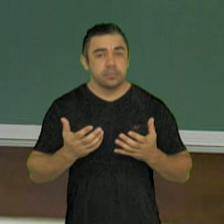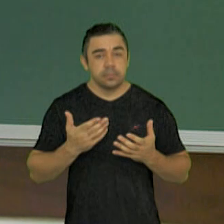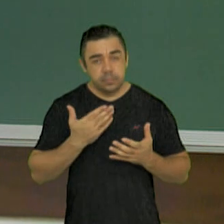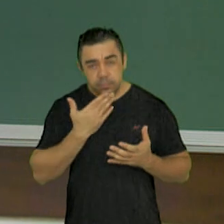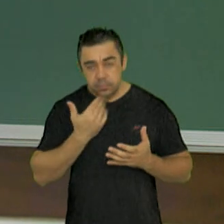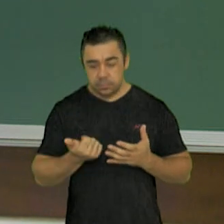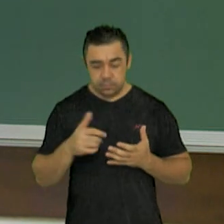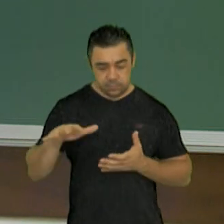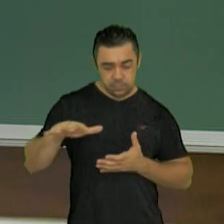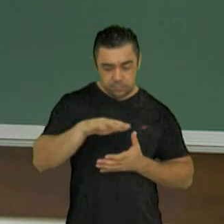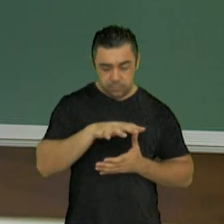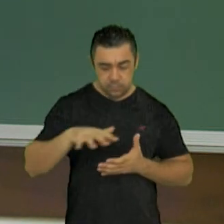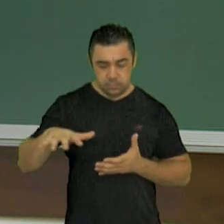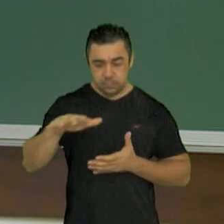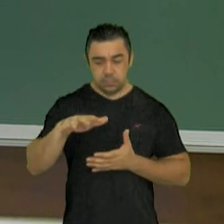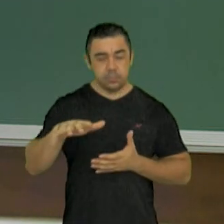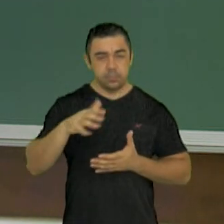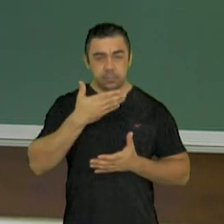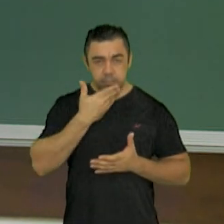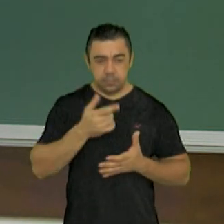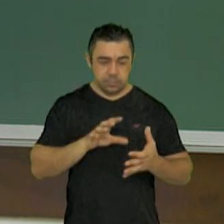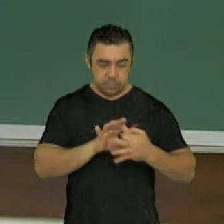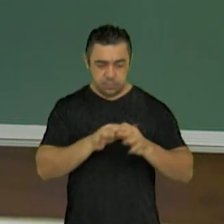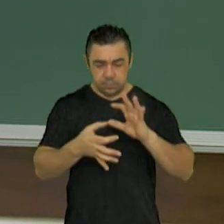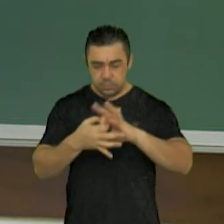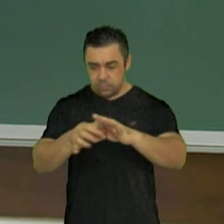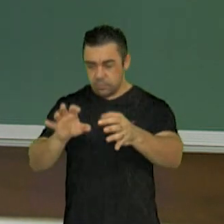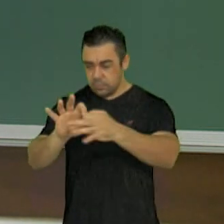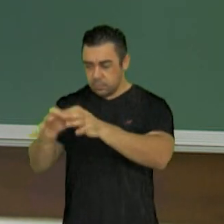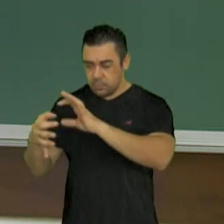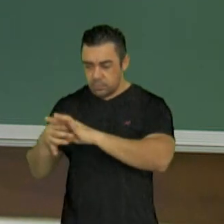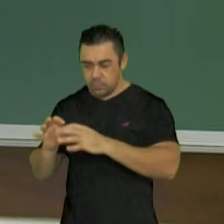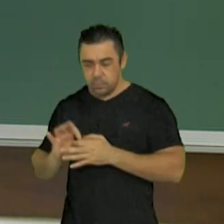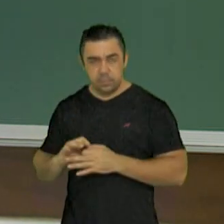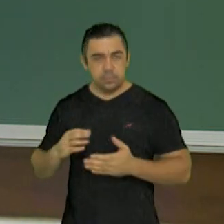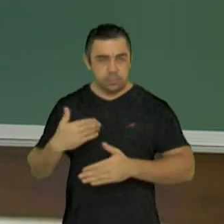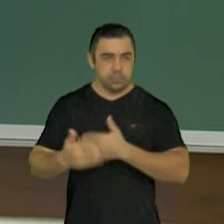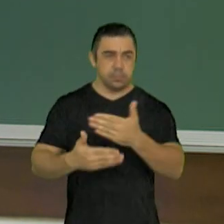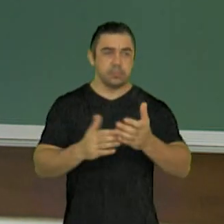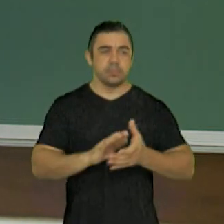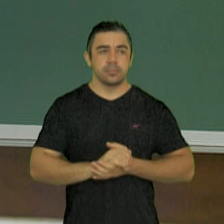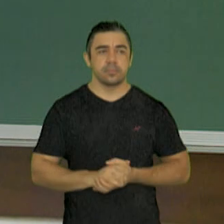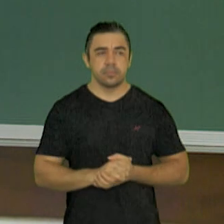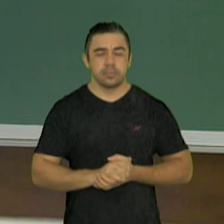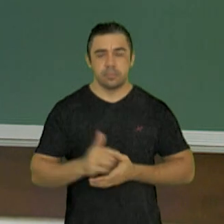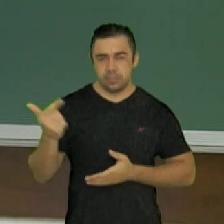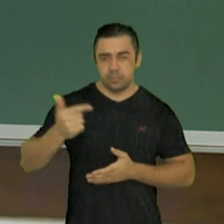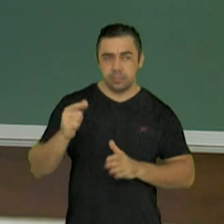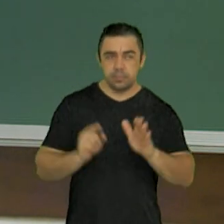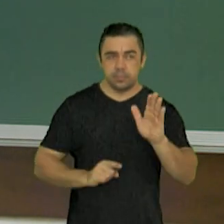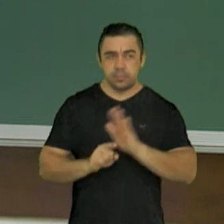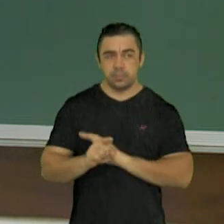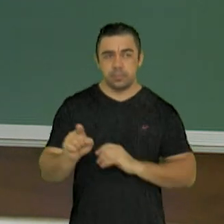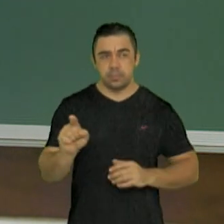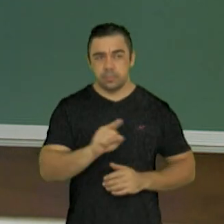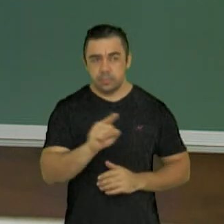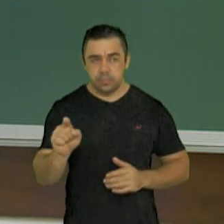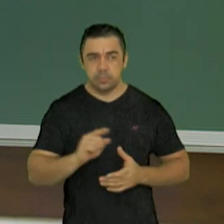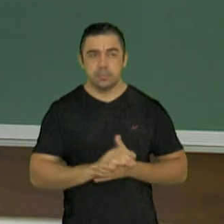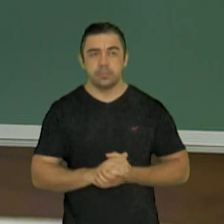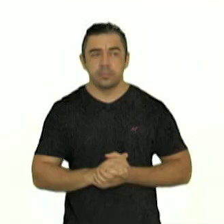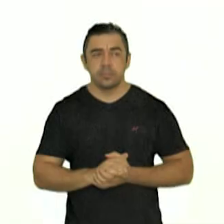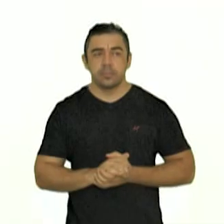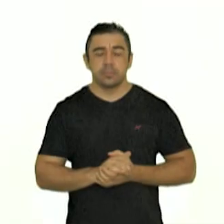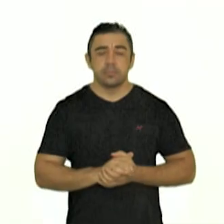a sua região se desenvolva, nós temos que nos unir, né? Os continentes e tudo mais. Segundo quiz do